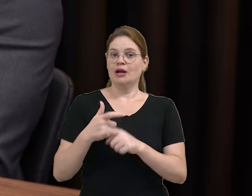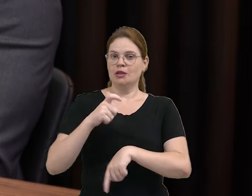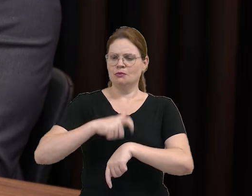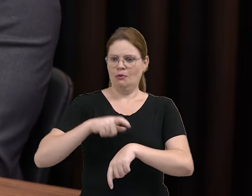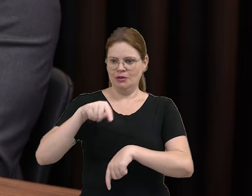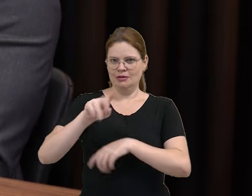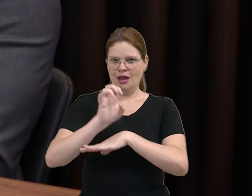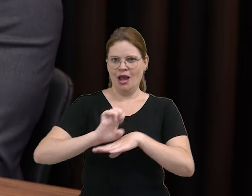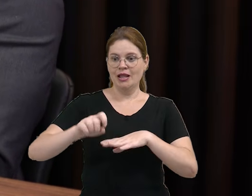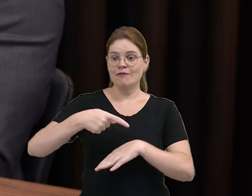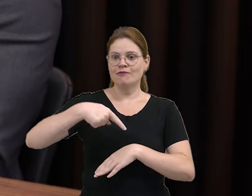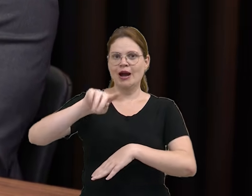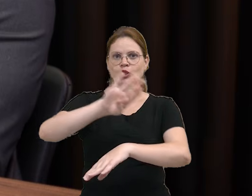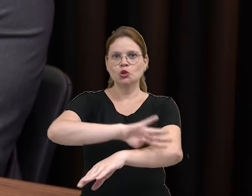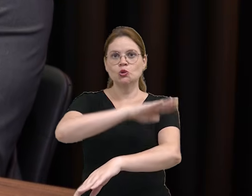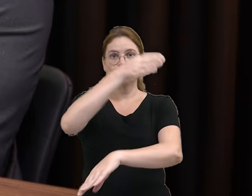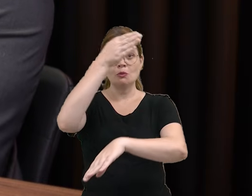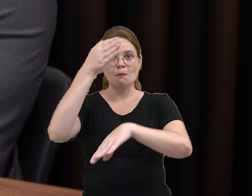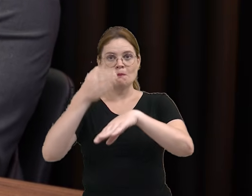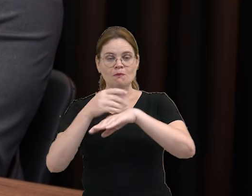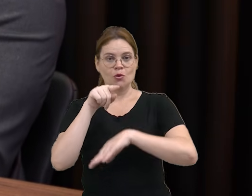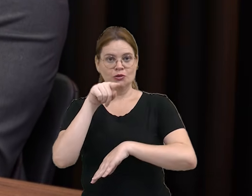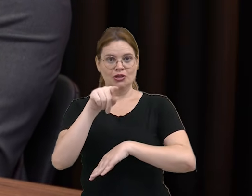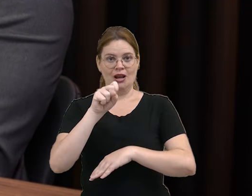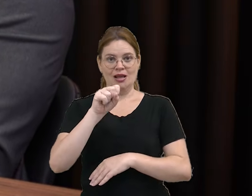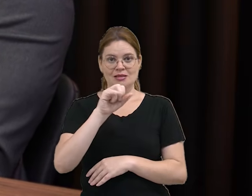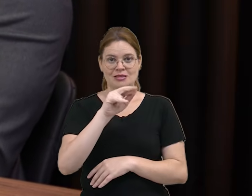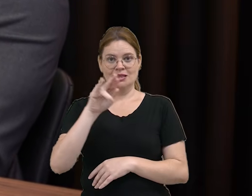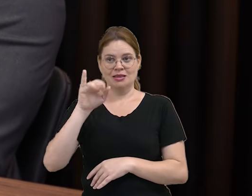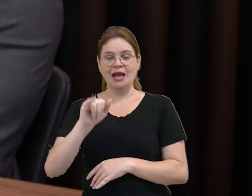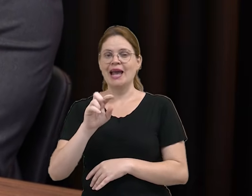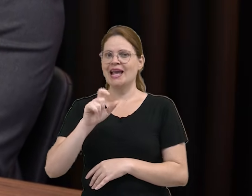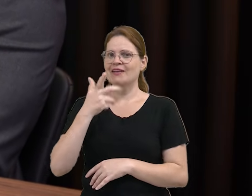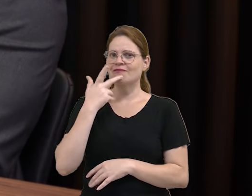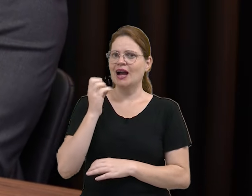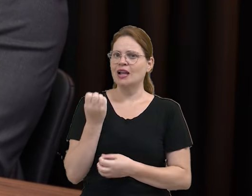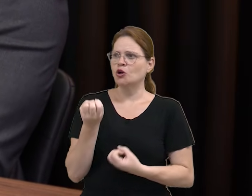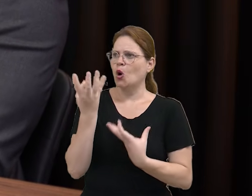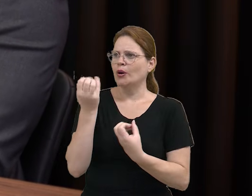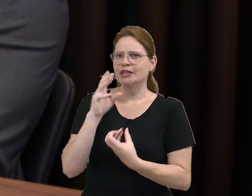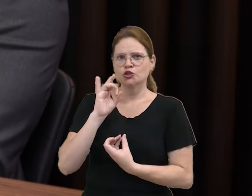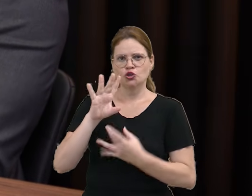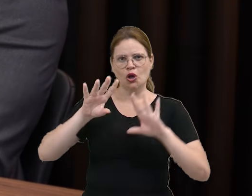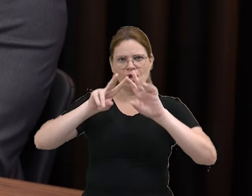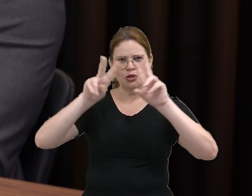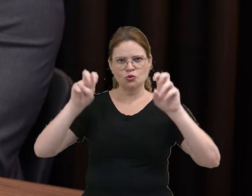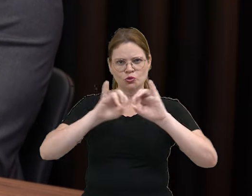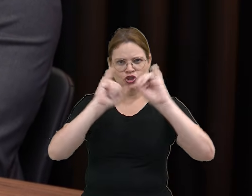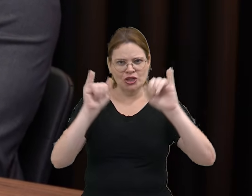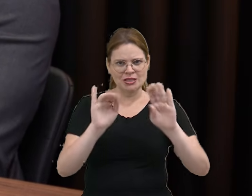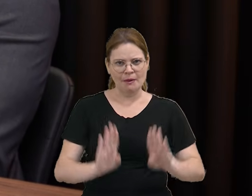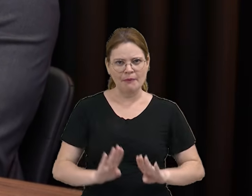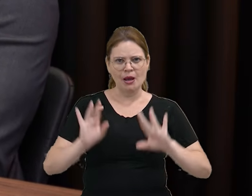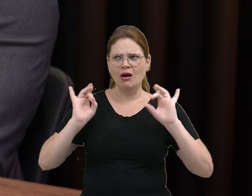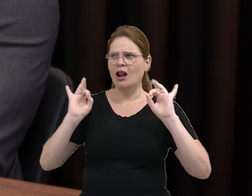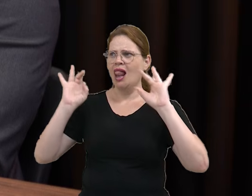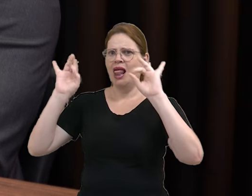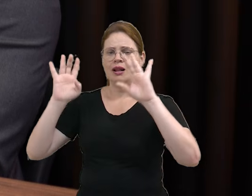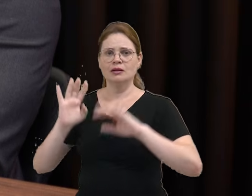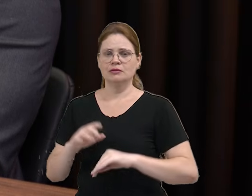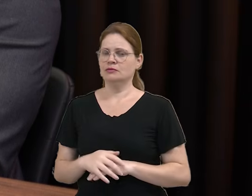no Monte Sinai ou Monte Horebe, ele não fala só da ameaça. Ele fala assim: Senhor,